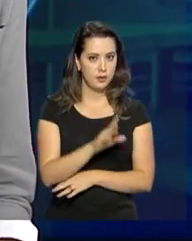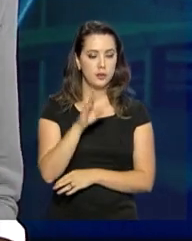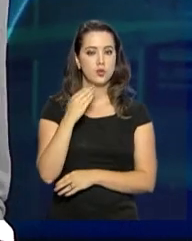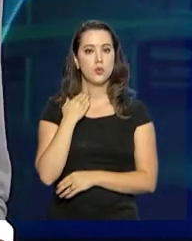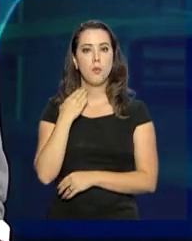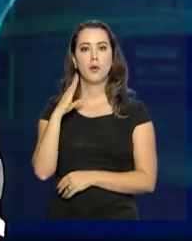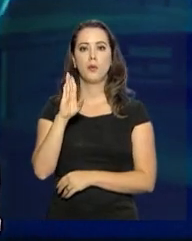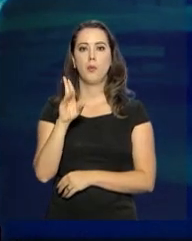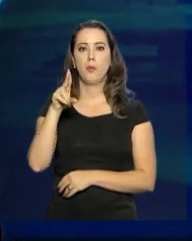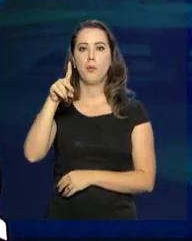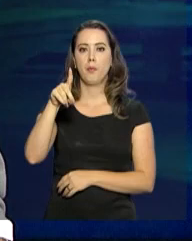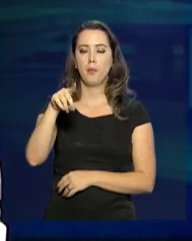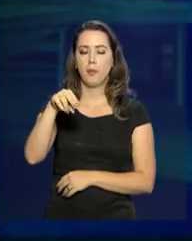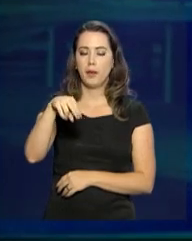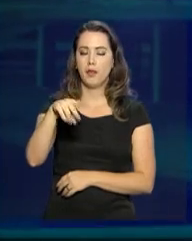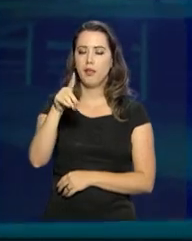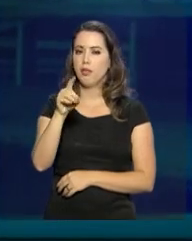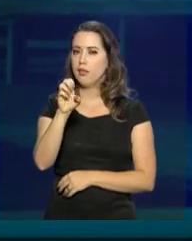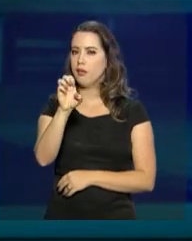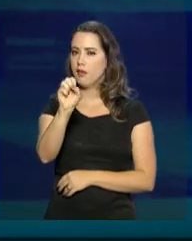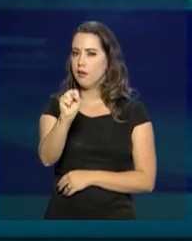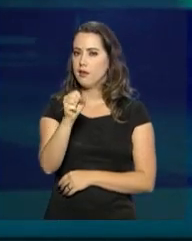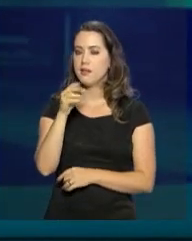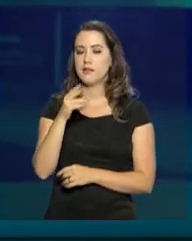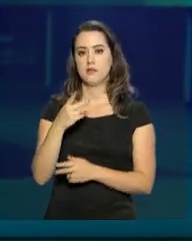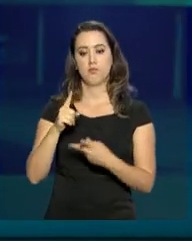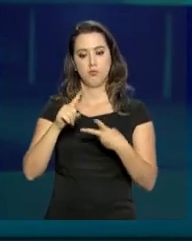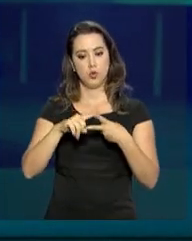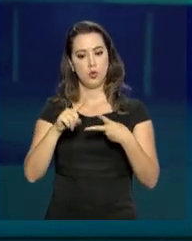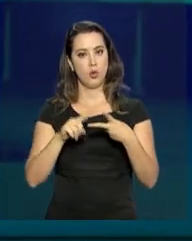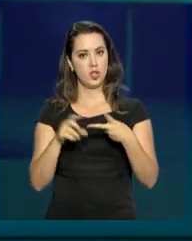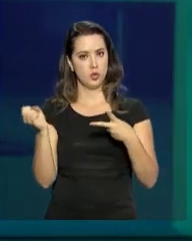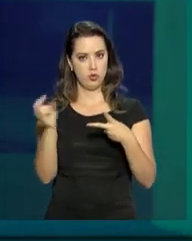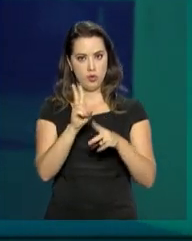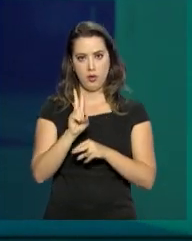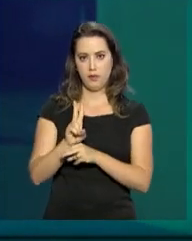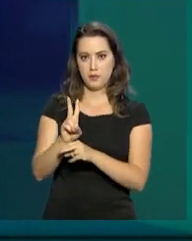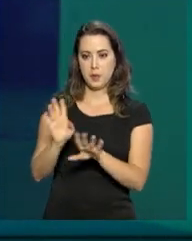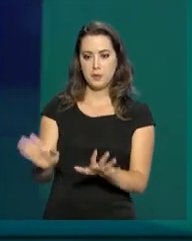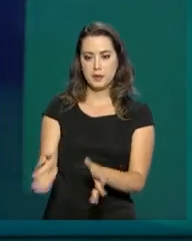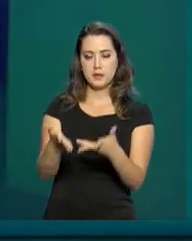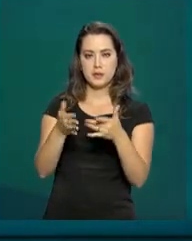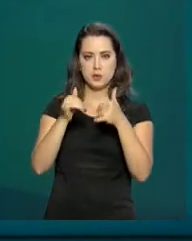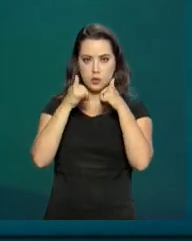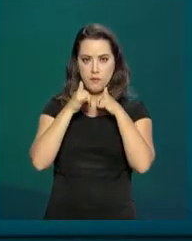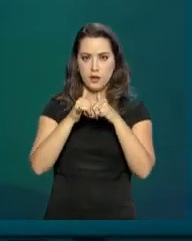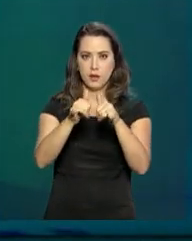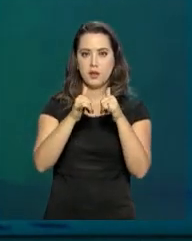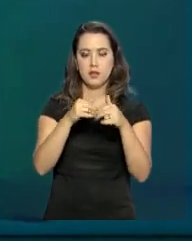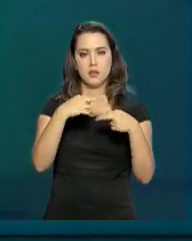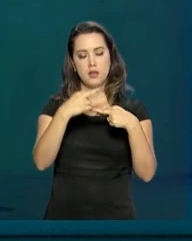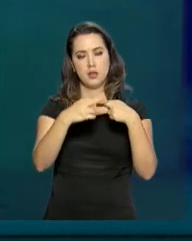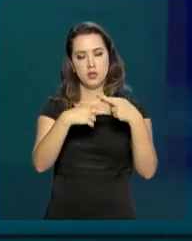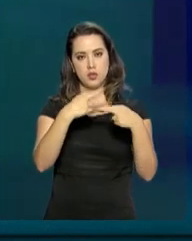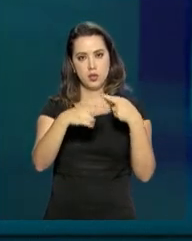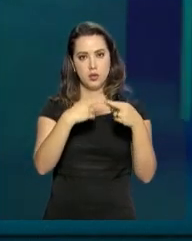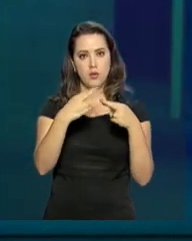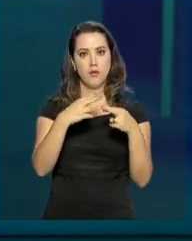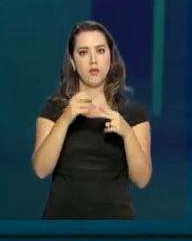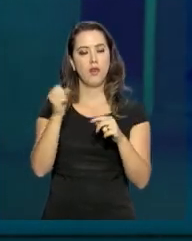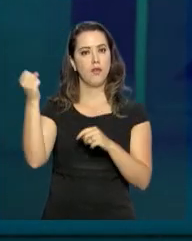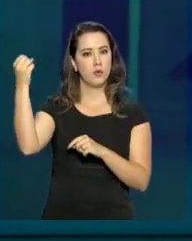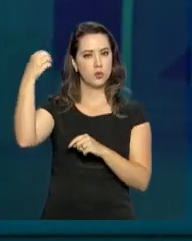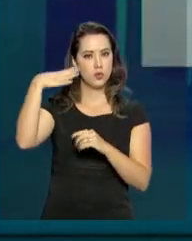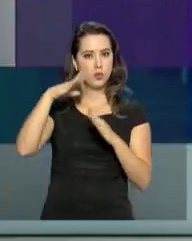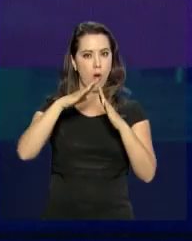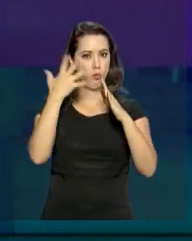bnds lançou duas novas linhas de crédito para incentivar a geração de energia solar eólica as linhas somam 2